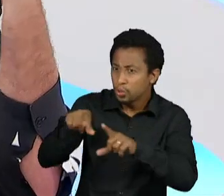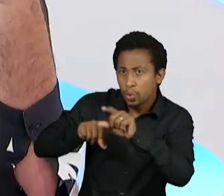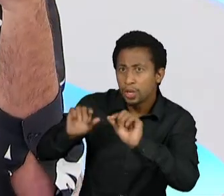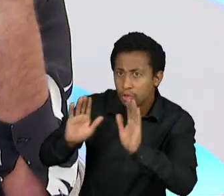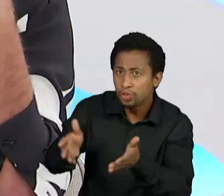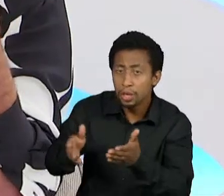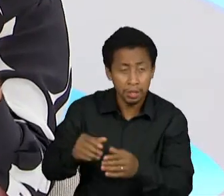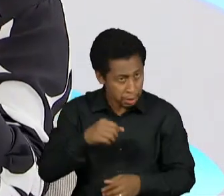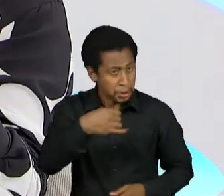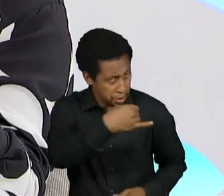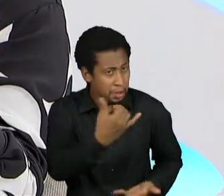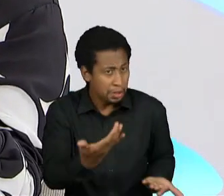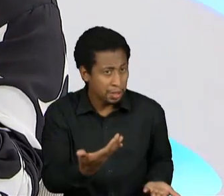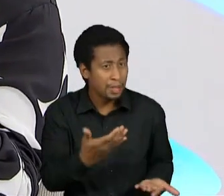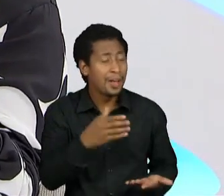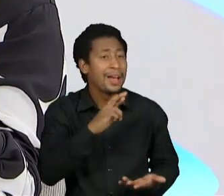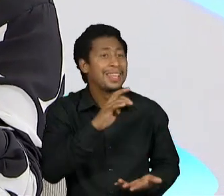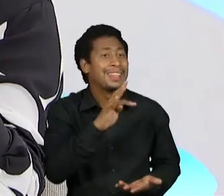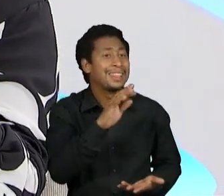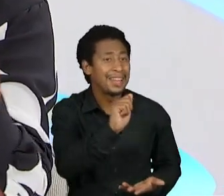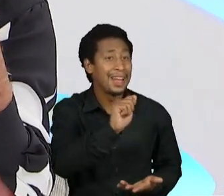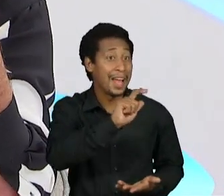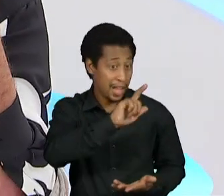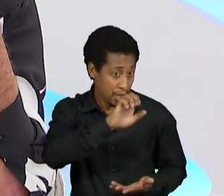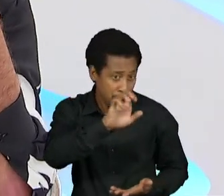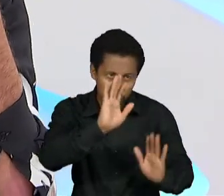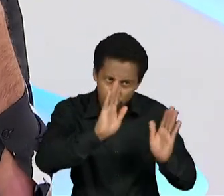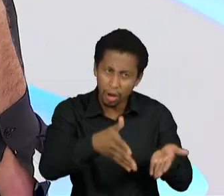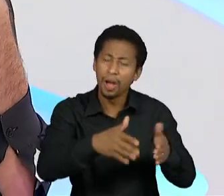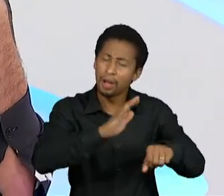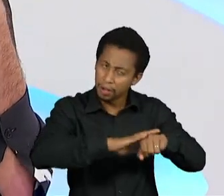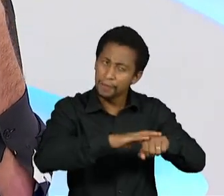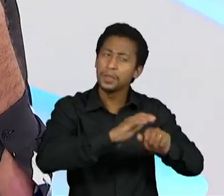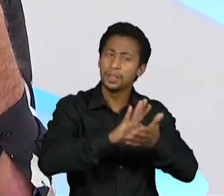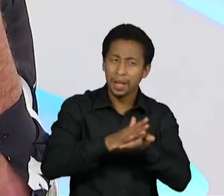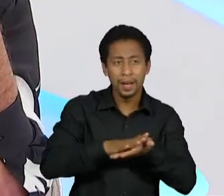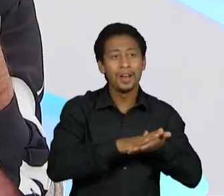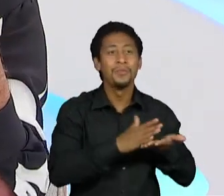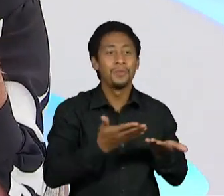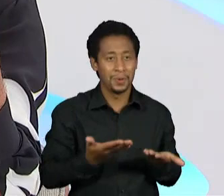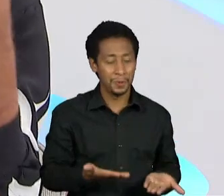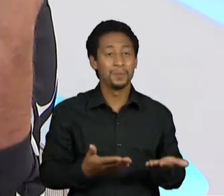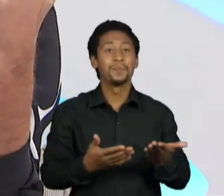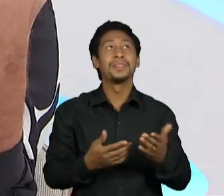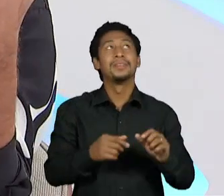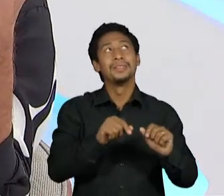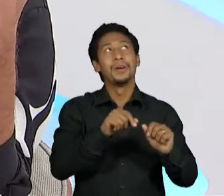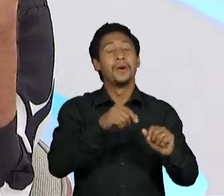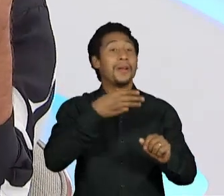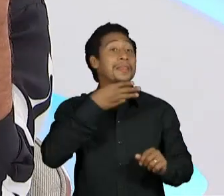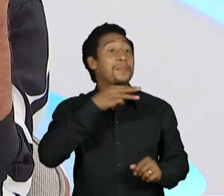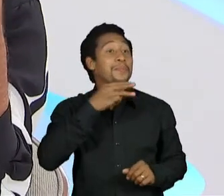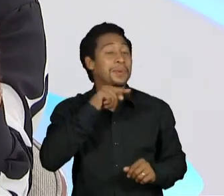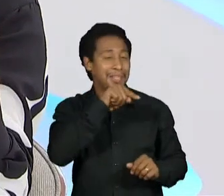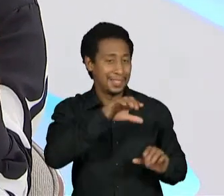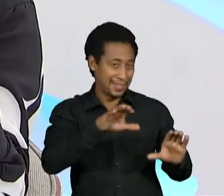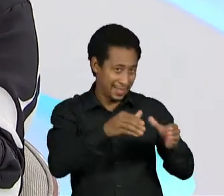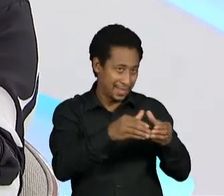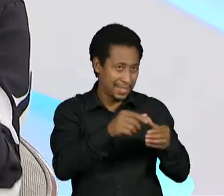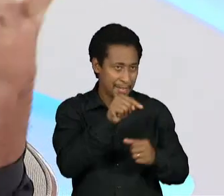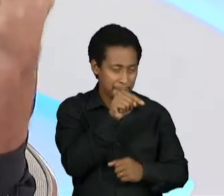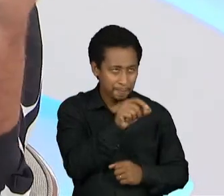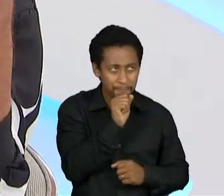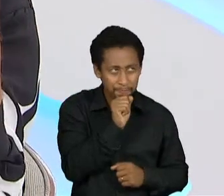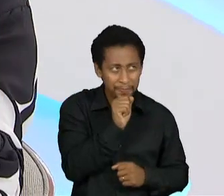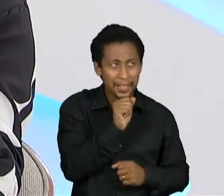Ney Matogrosso seria outro personagem da cultura brasileira que daria um excelente Guerreiro na Mangueira especificamente na